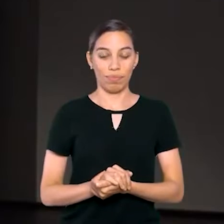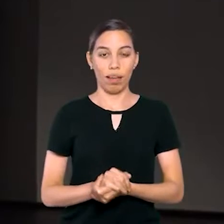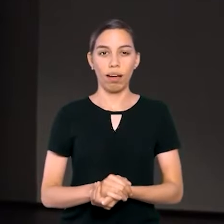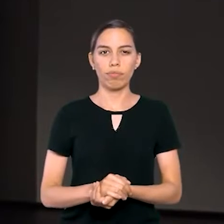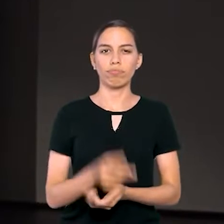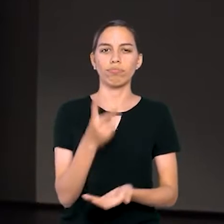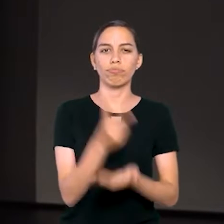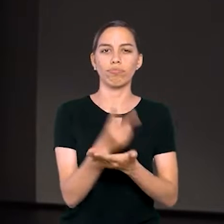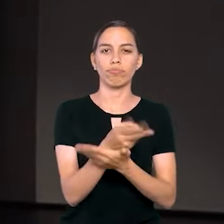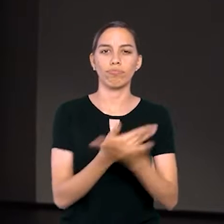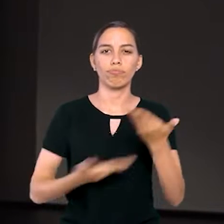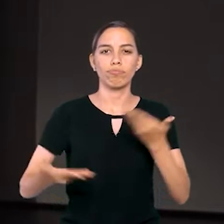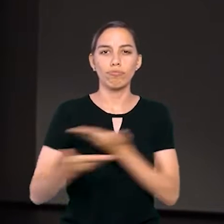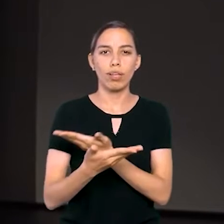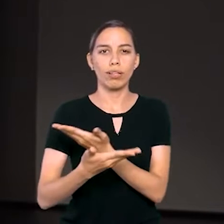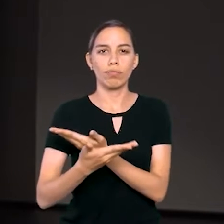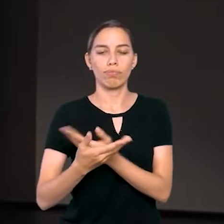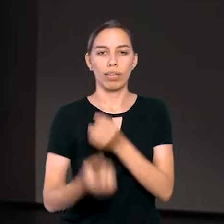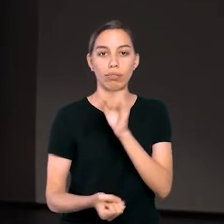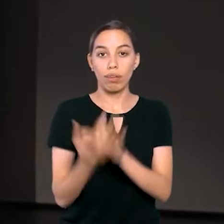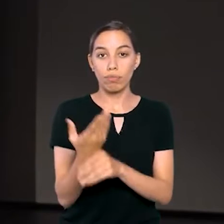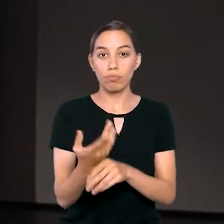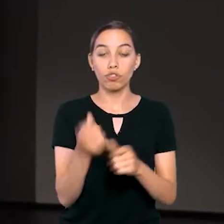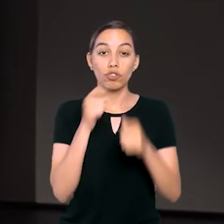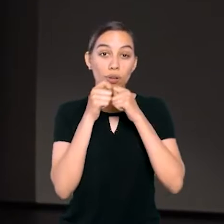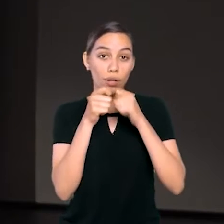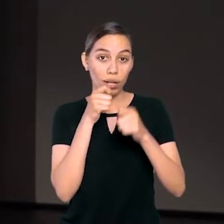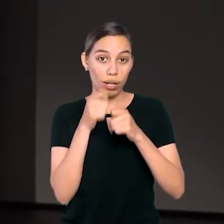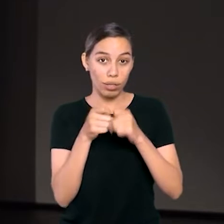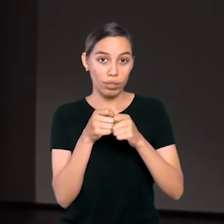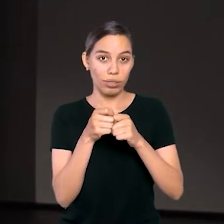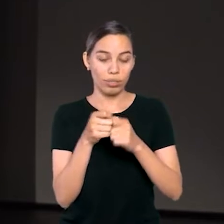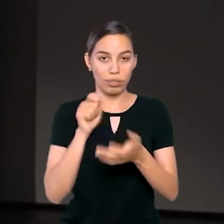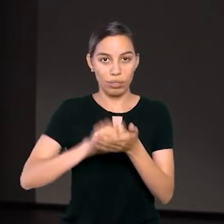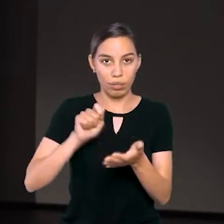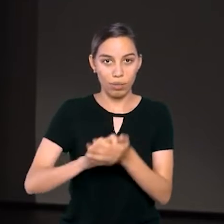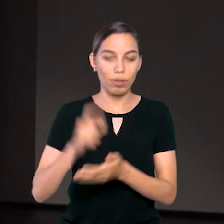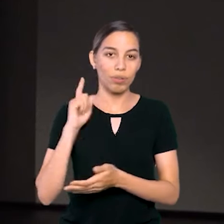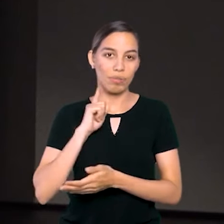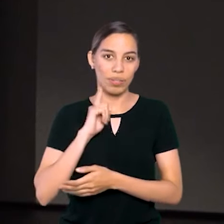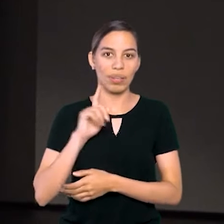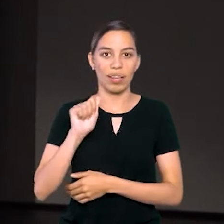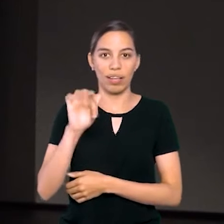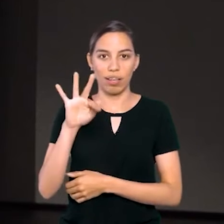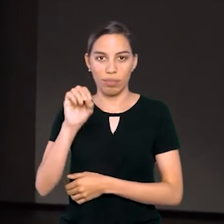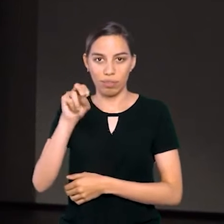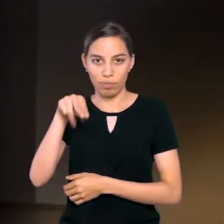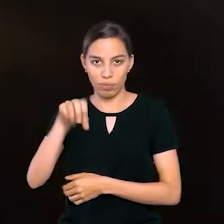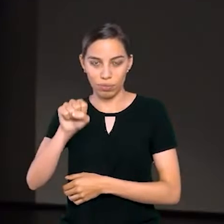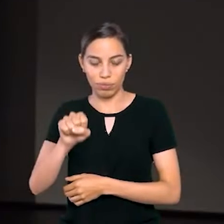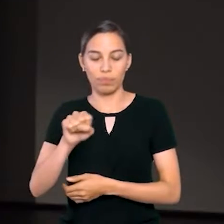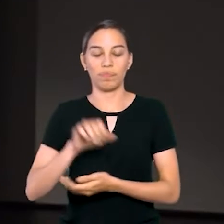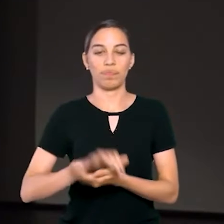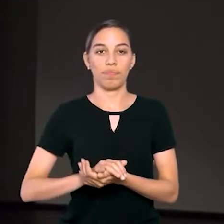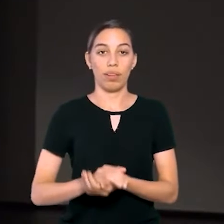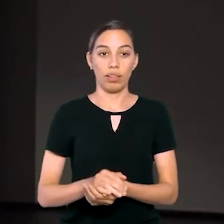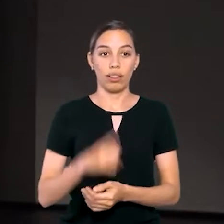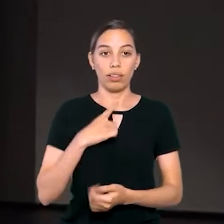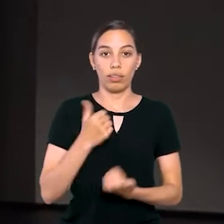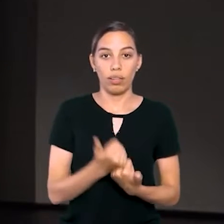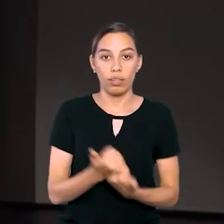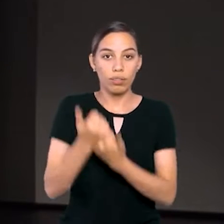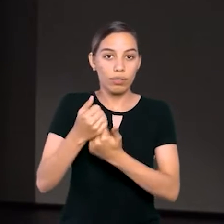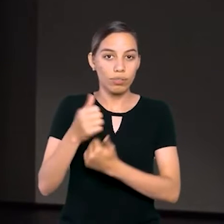O projeto Sempre um Papo, idealizado pelo jornalista e escritor mineiro Afonso Borges, nessa edição em parceria